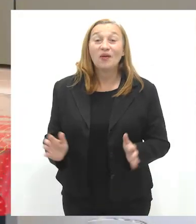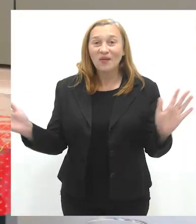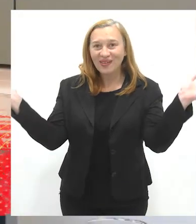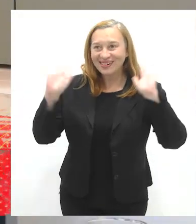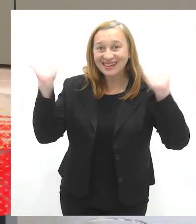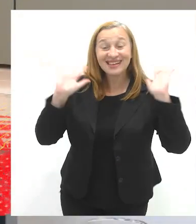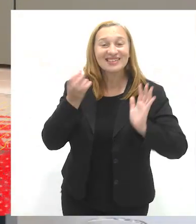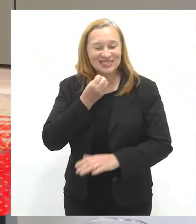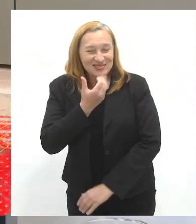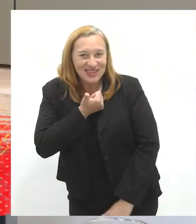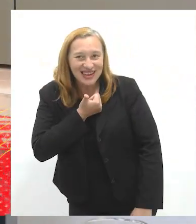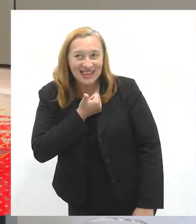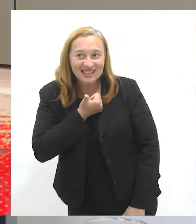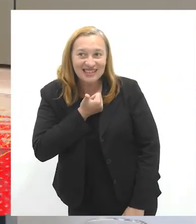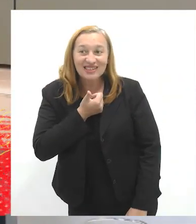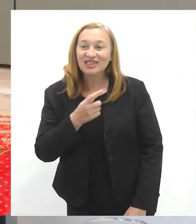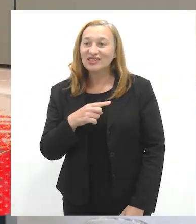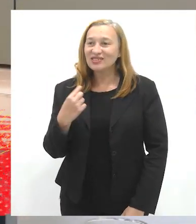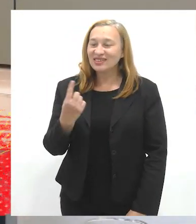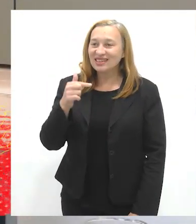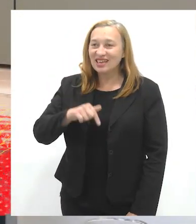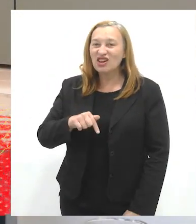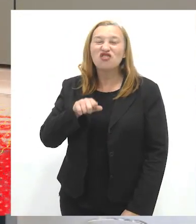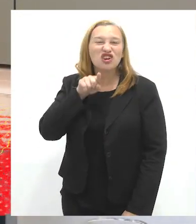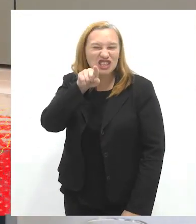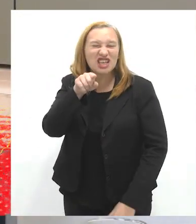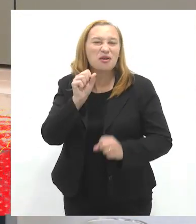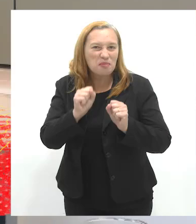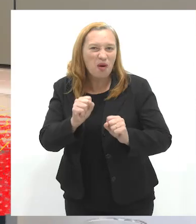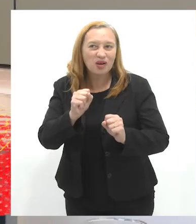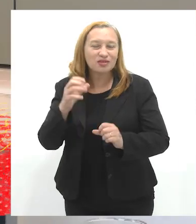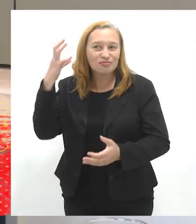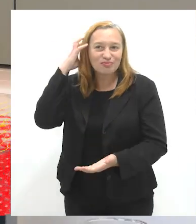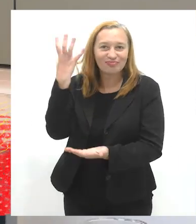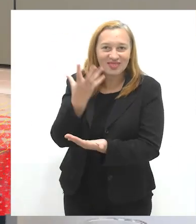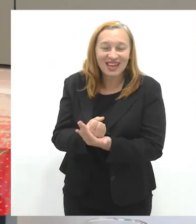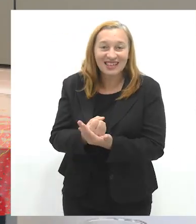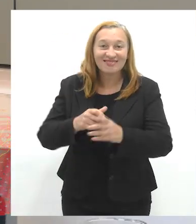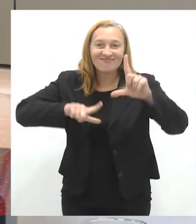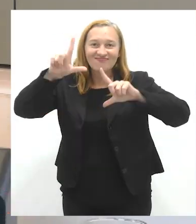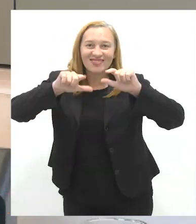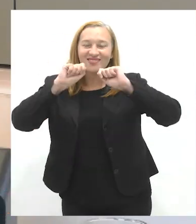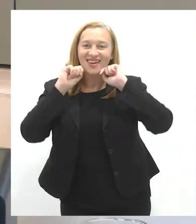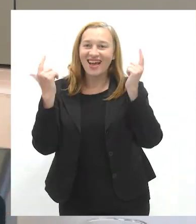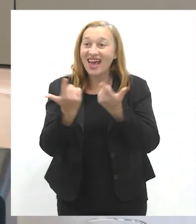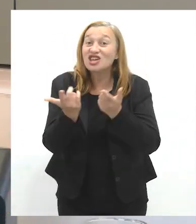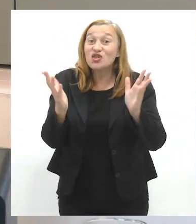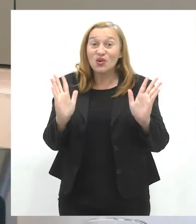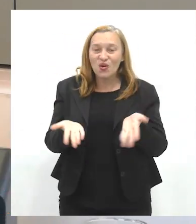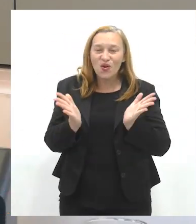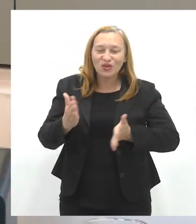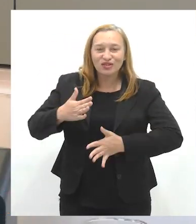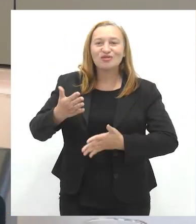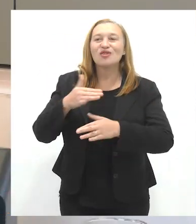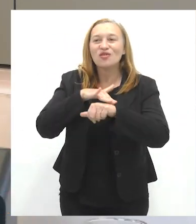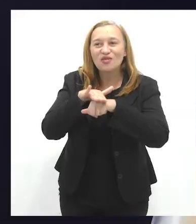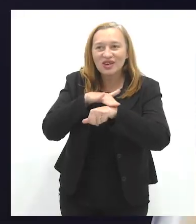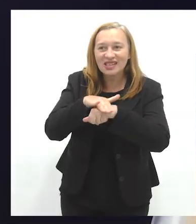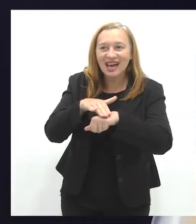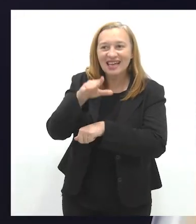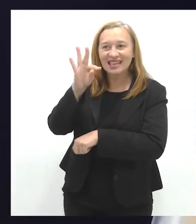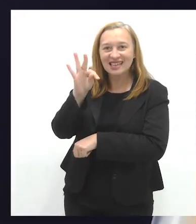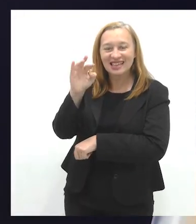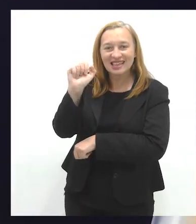Olá, tudo bem? Estamos aqui com Você Pode, o podcast da TV Alerj. E hoje vamos conversar com